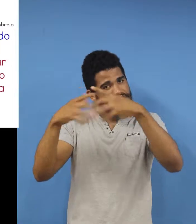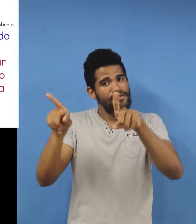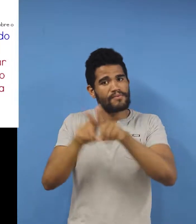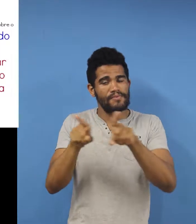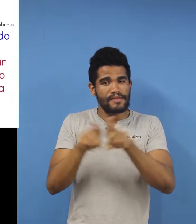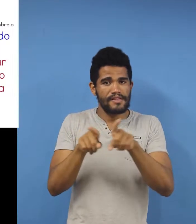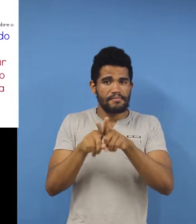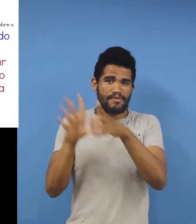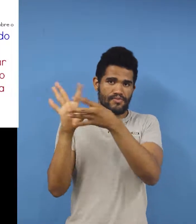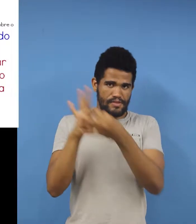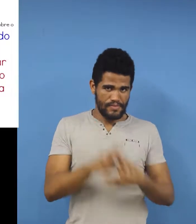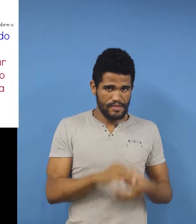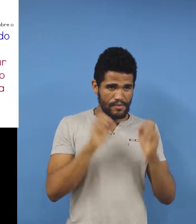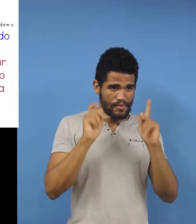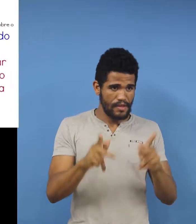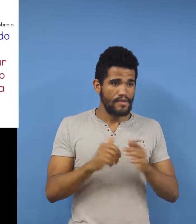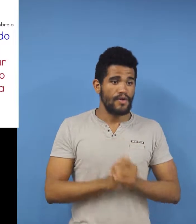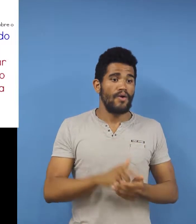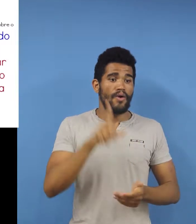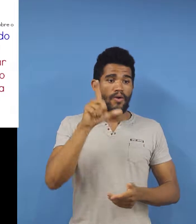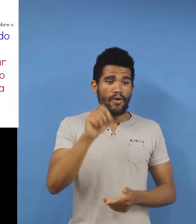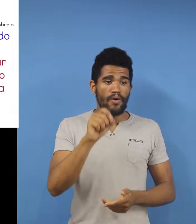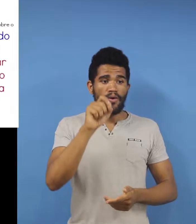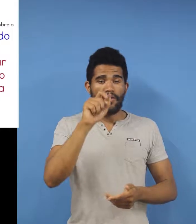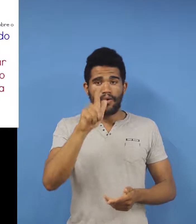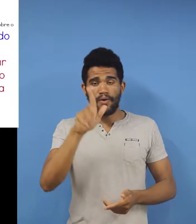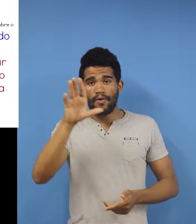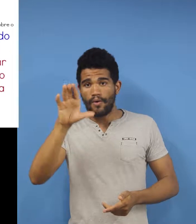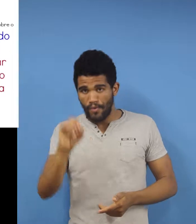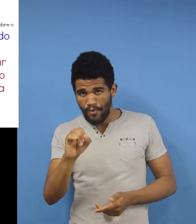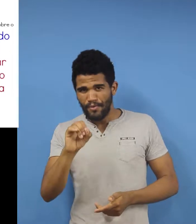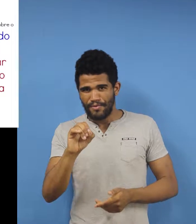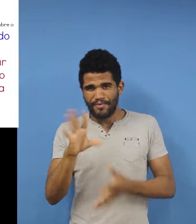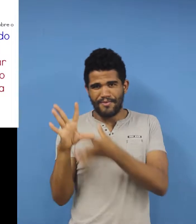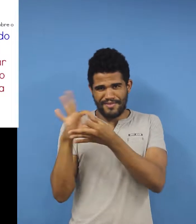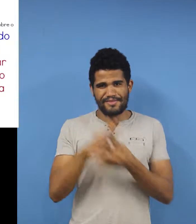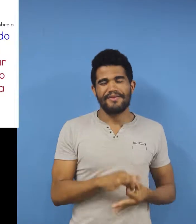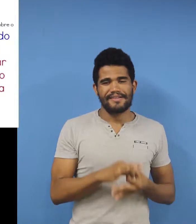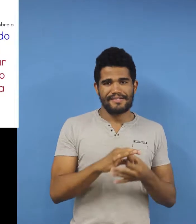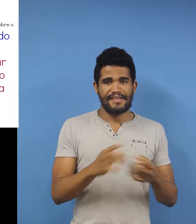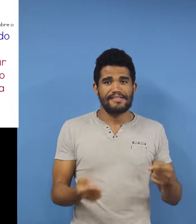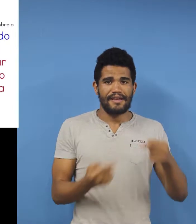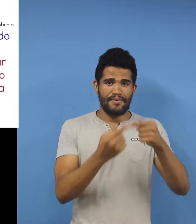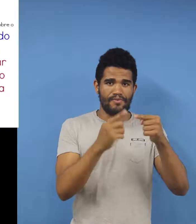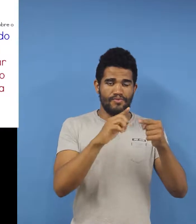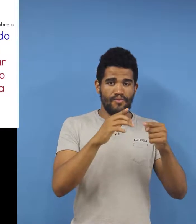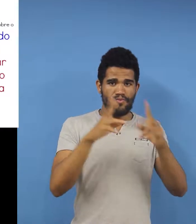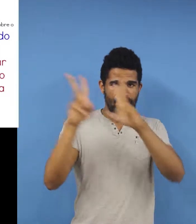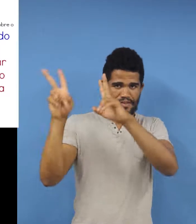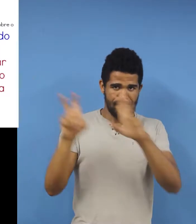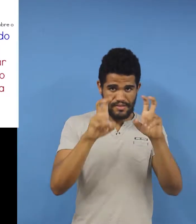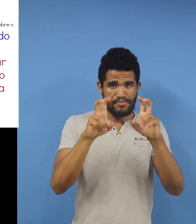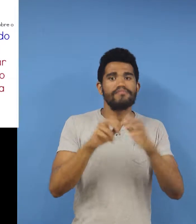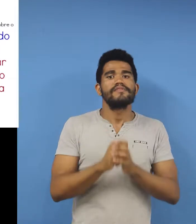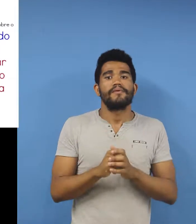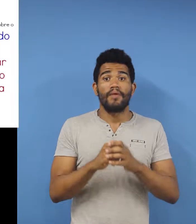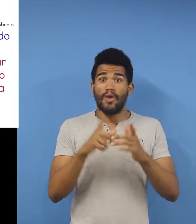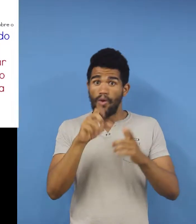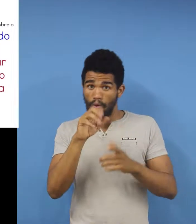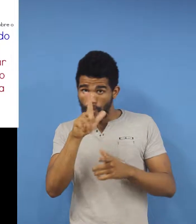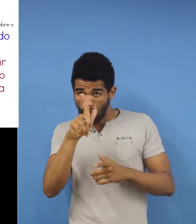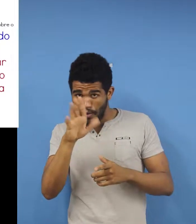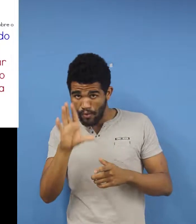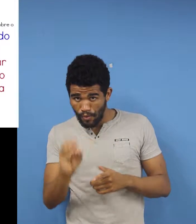minha reflexão e aí eu vou mostrar meu ponto de vista, tá bom? Ó, logo, eu já estou contextualizando com a